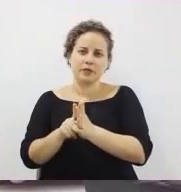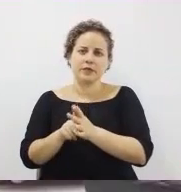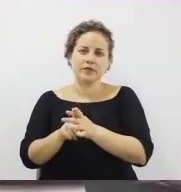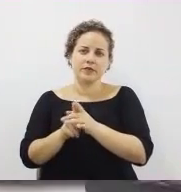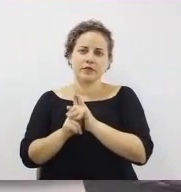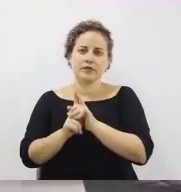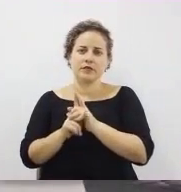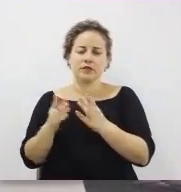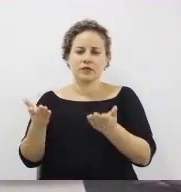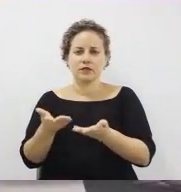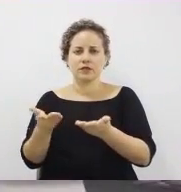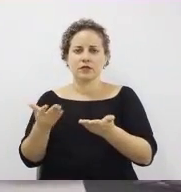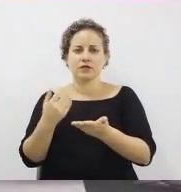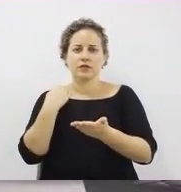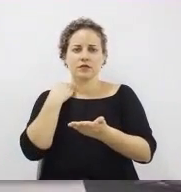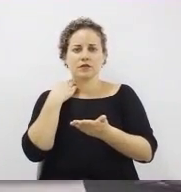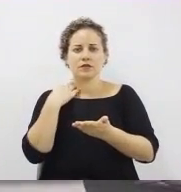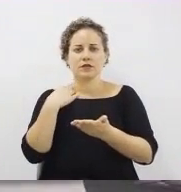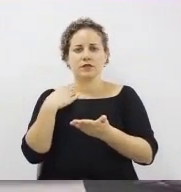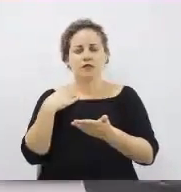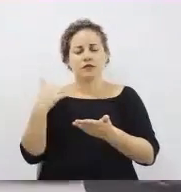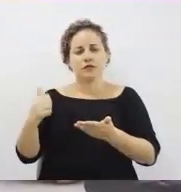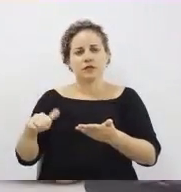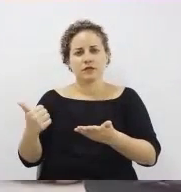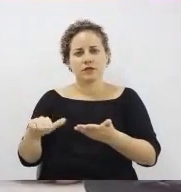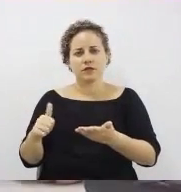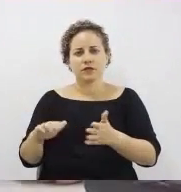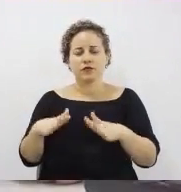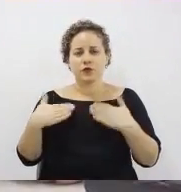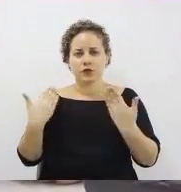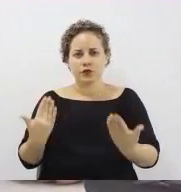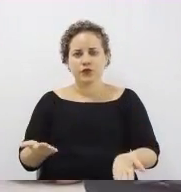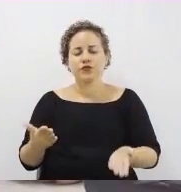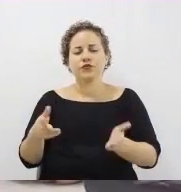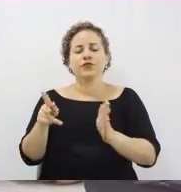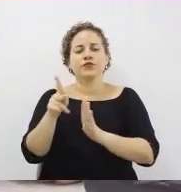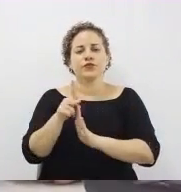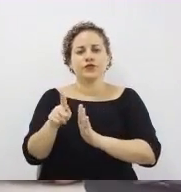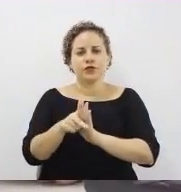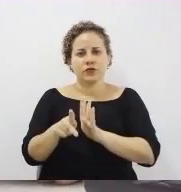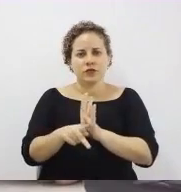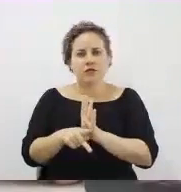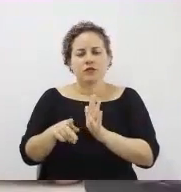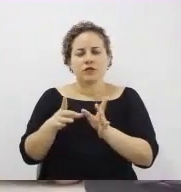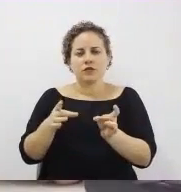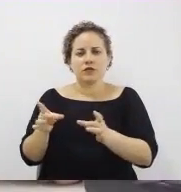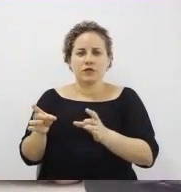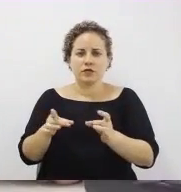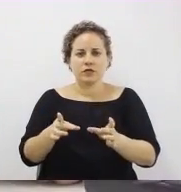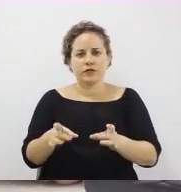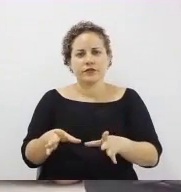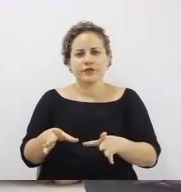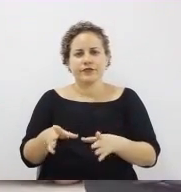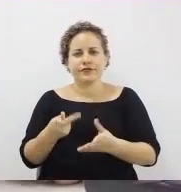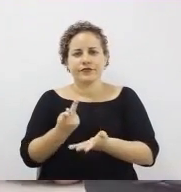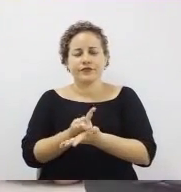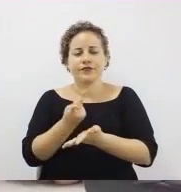área. Existem algumas características de quando o planejamento ou a área de vendas fazem essa